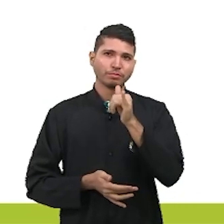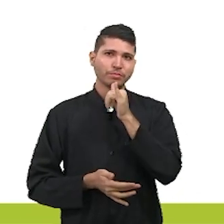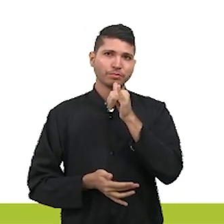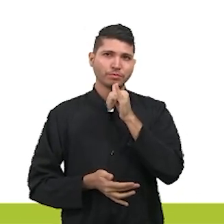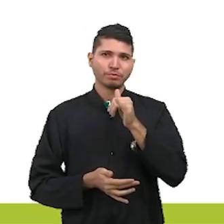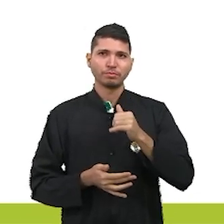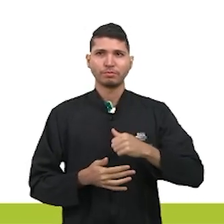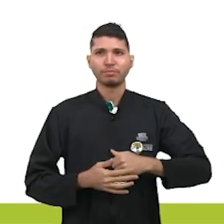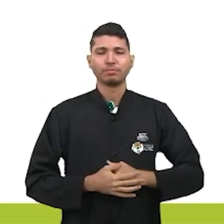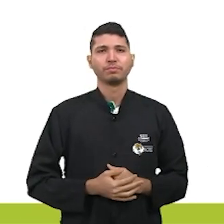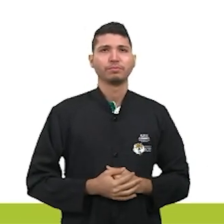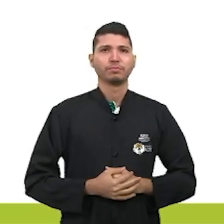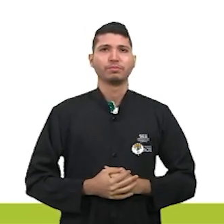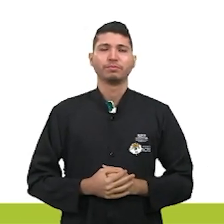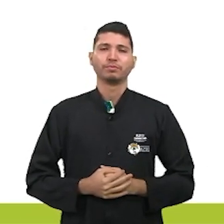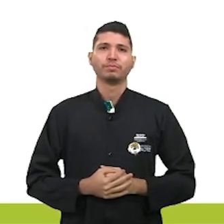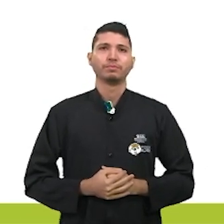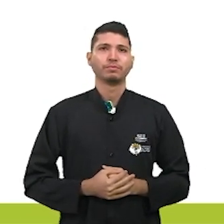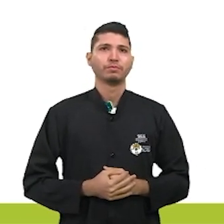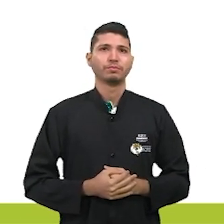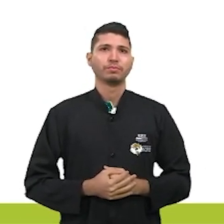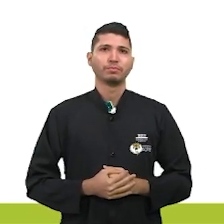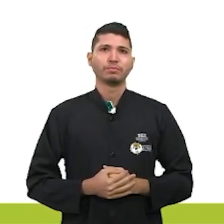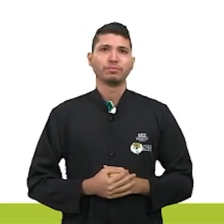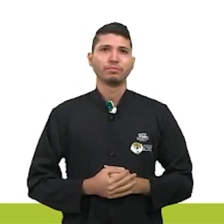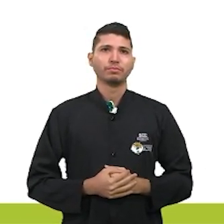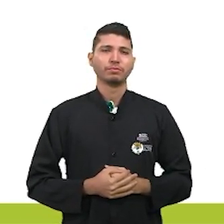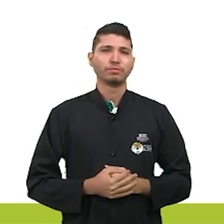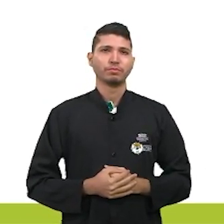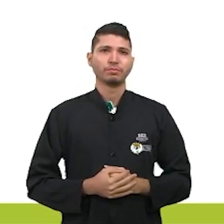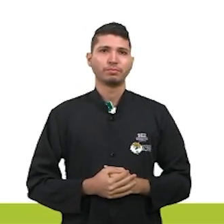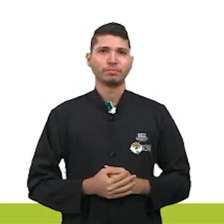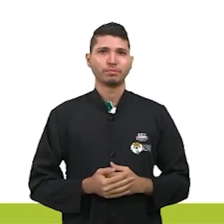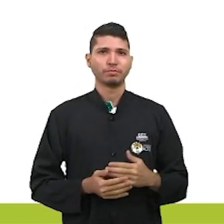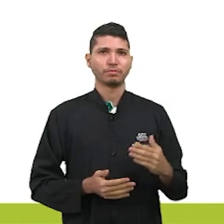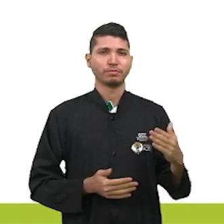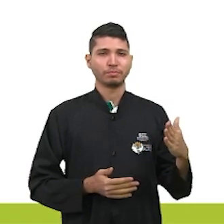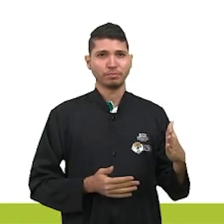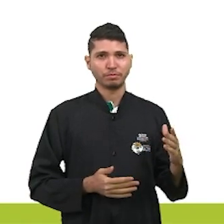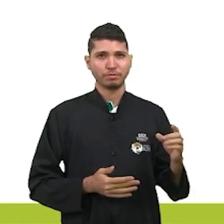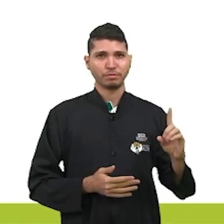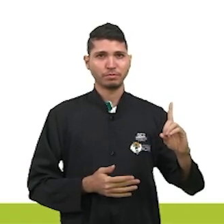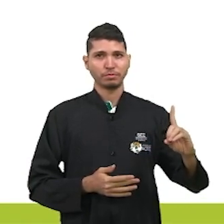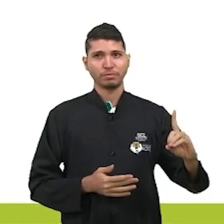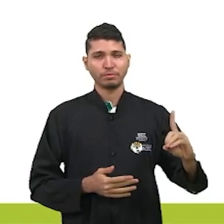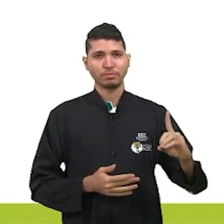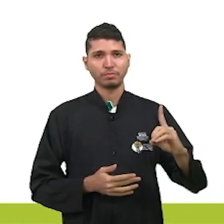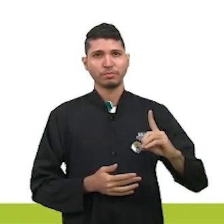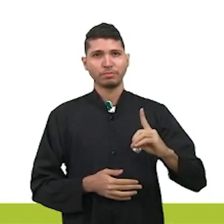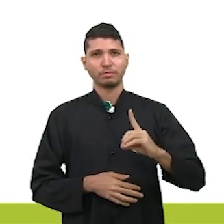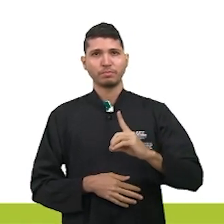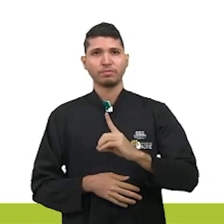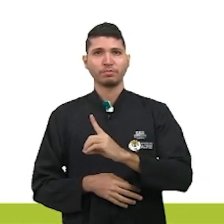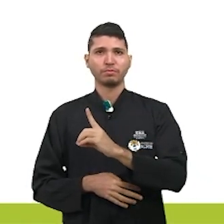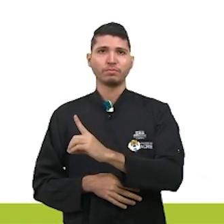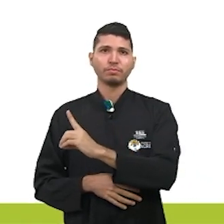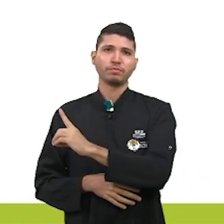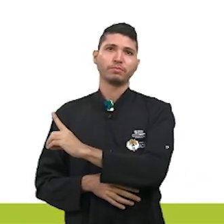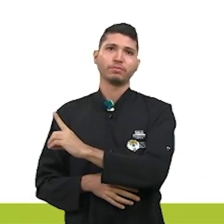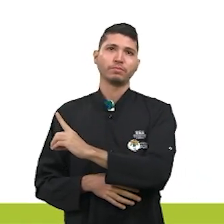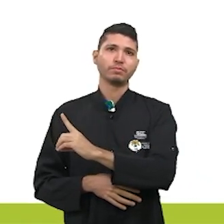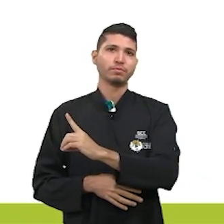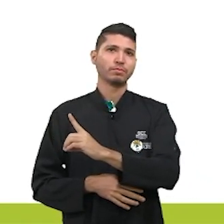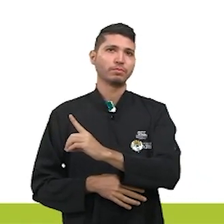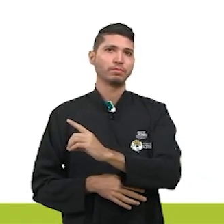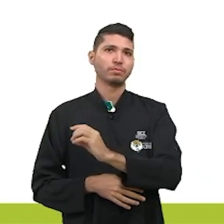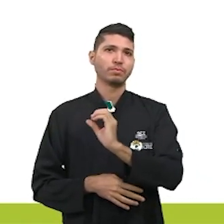andar somente da esquerda para a direita, assim, e depois de